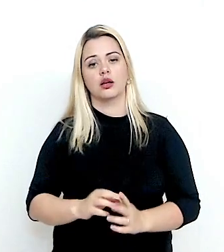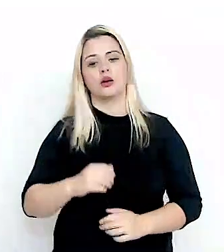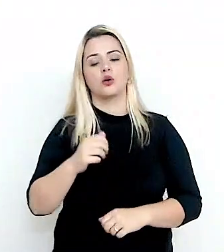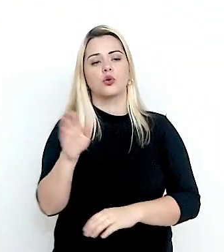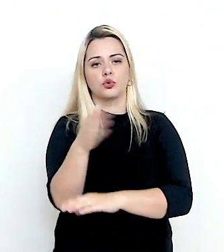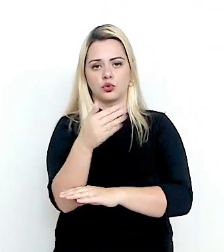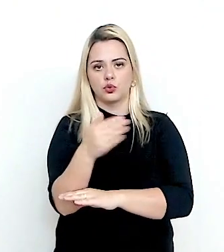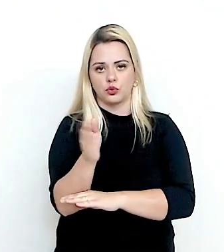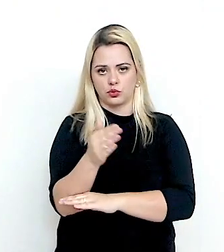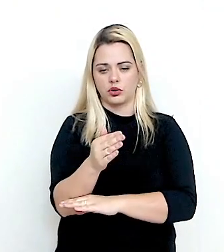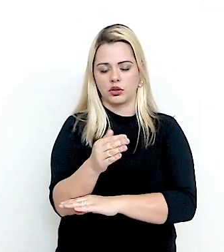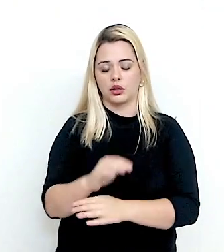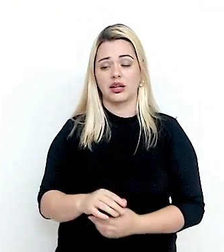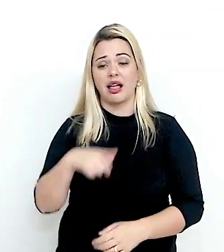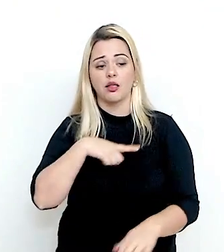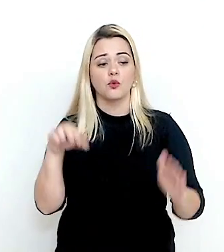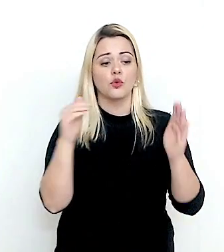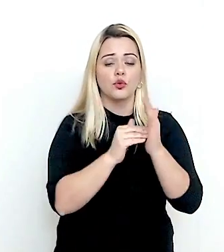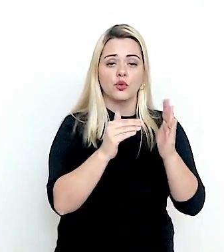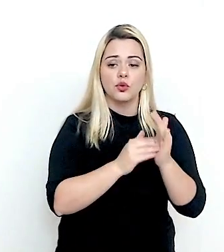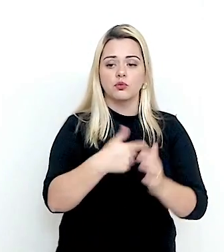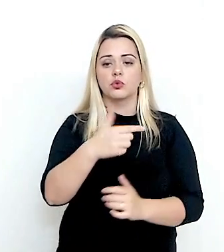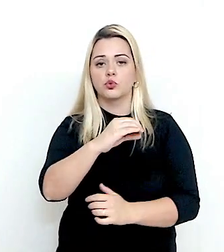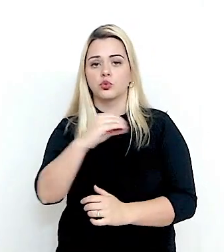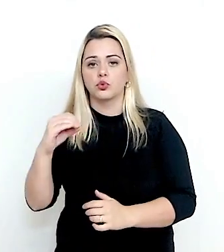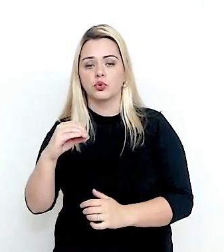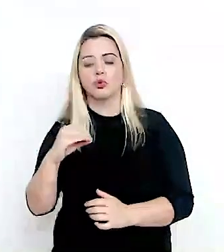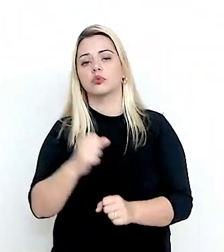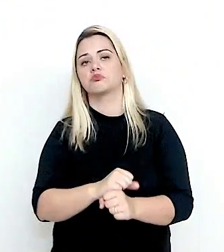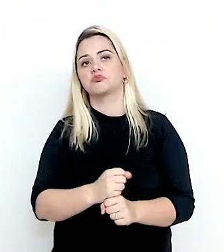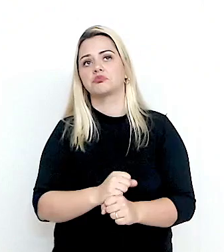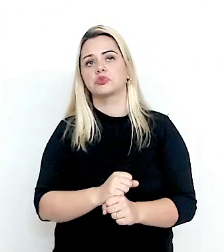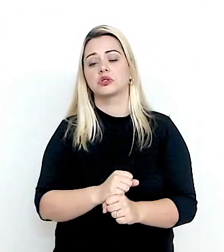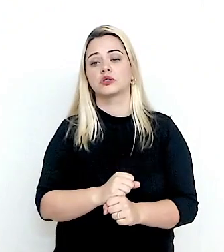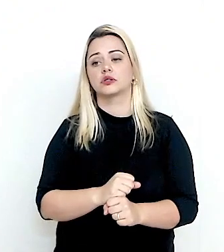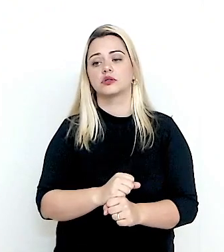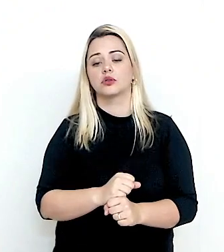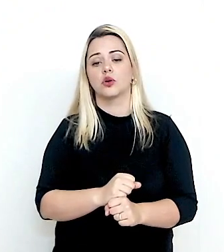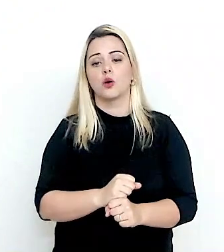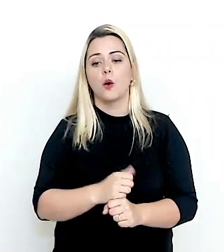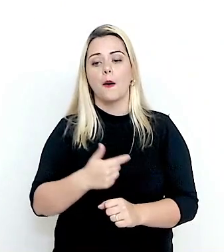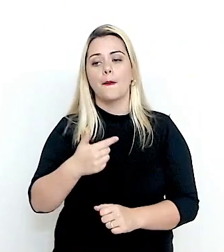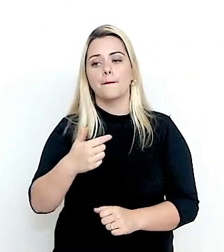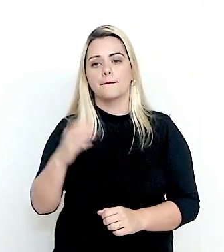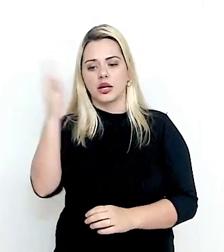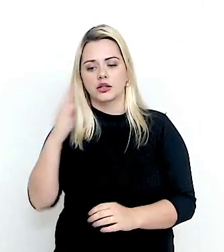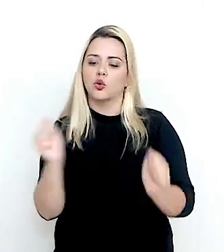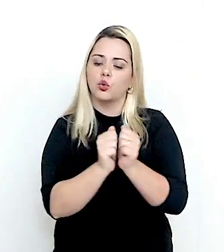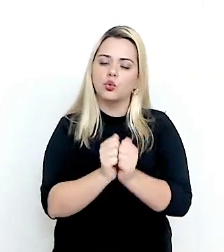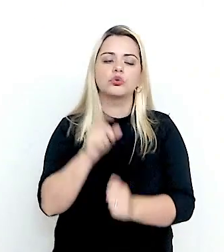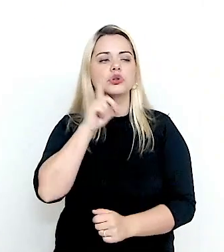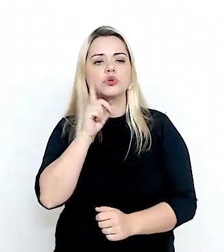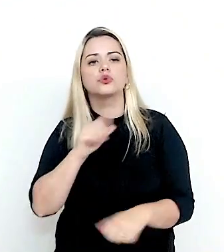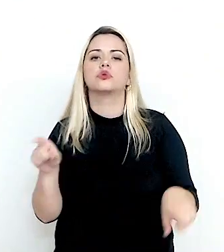diplomáticas. Naquele mesmo ano, né, estabeleceu relações, além do Brasil, com os Estados Unidos também. Desde